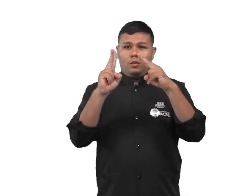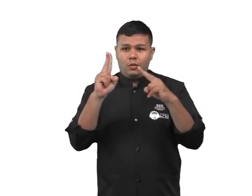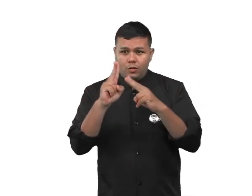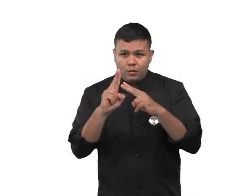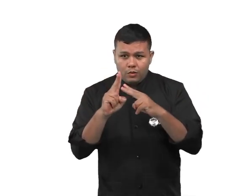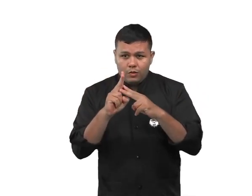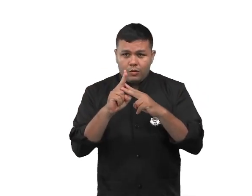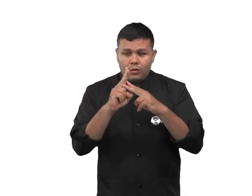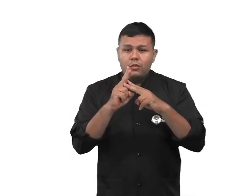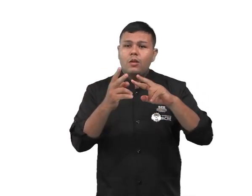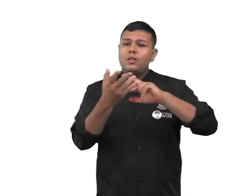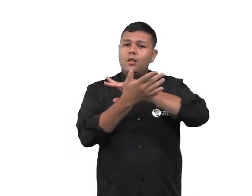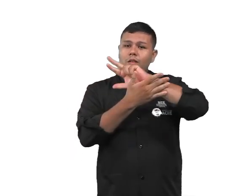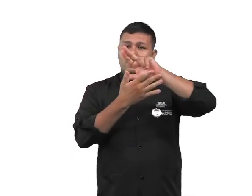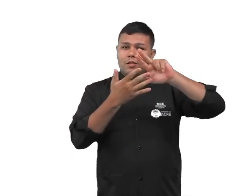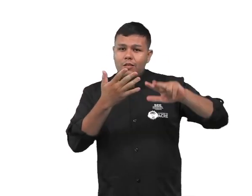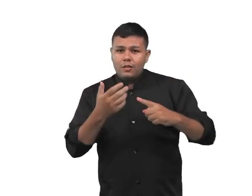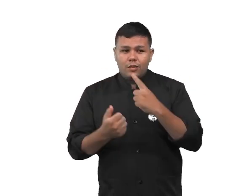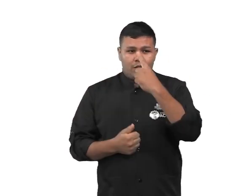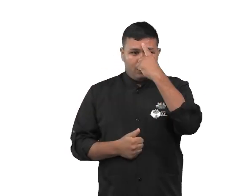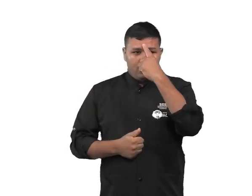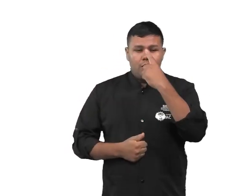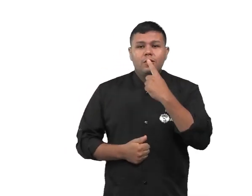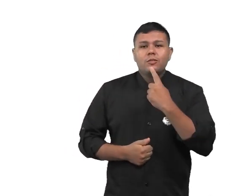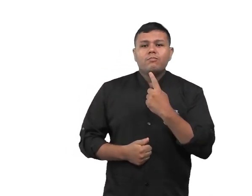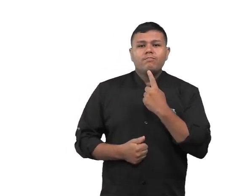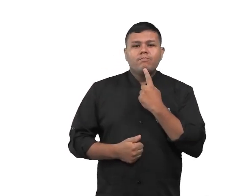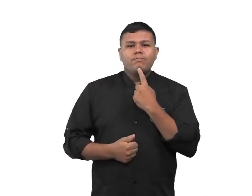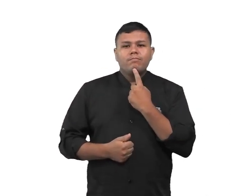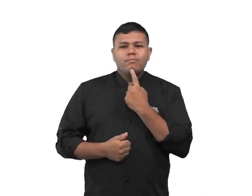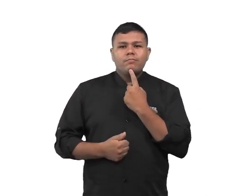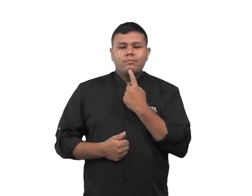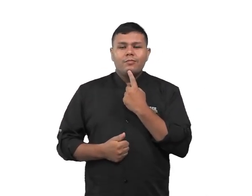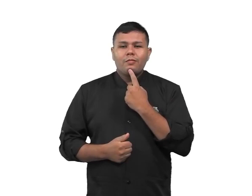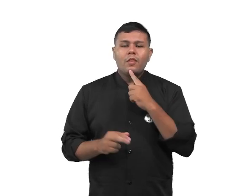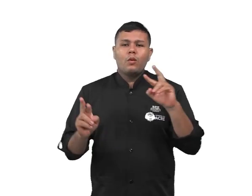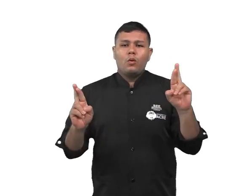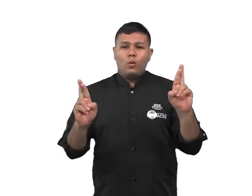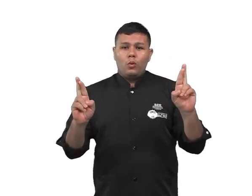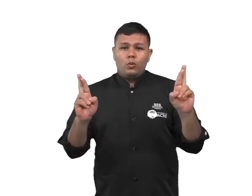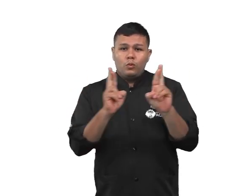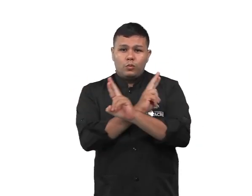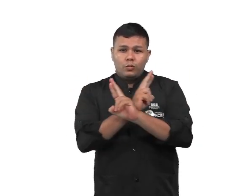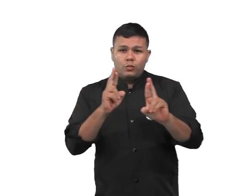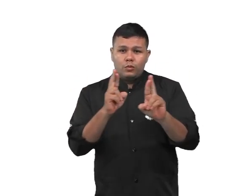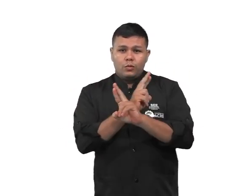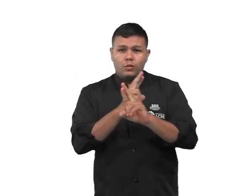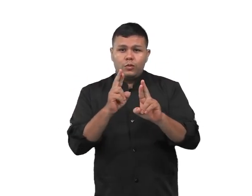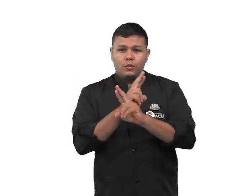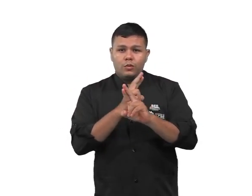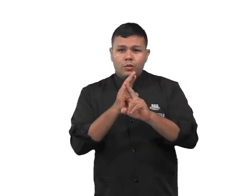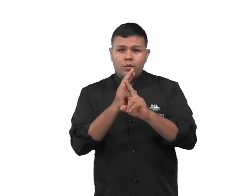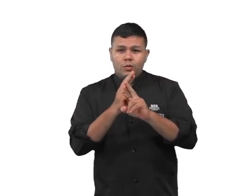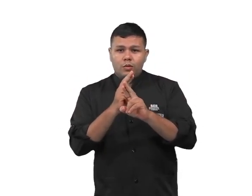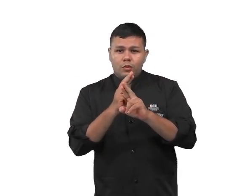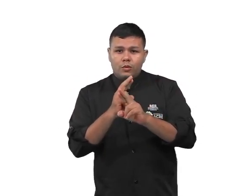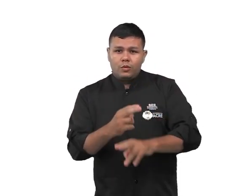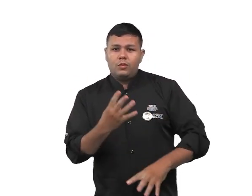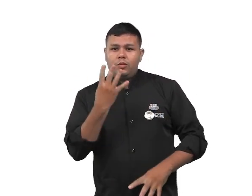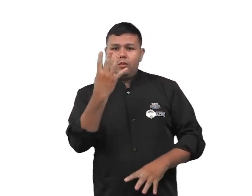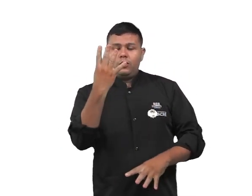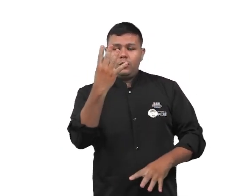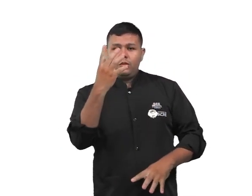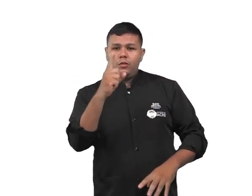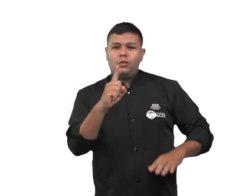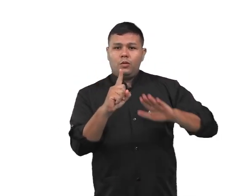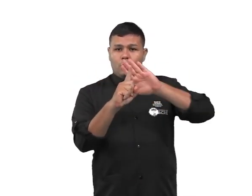icosaedro. Essas figuras têm, em relação, se a gente pensar um pouquinho na relação de Euler, né? A gente tem 4